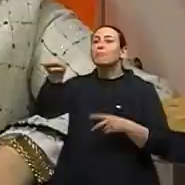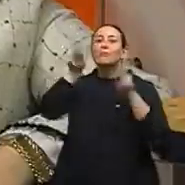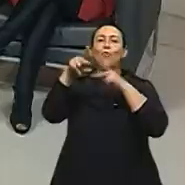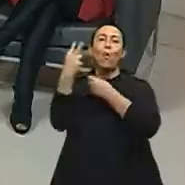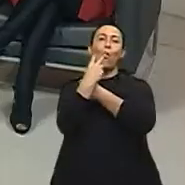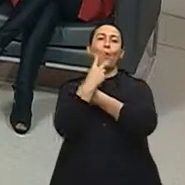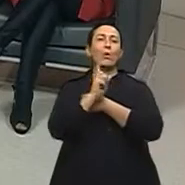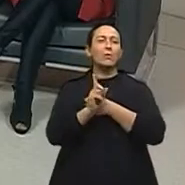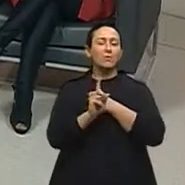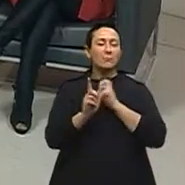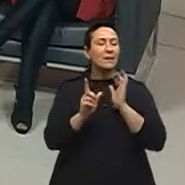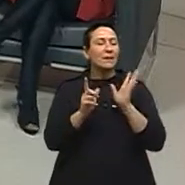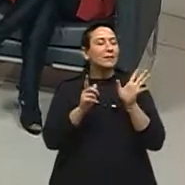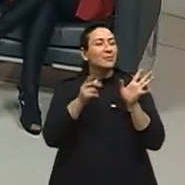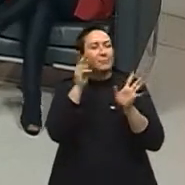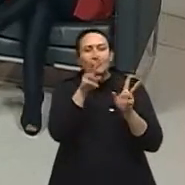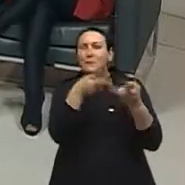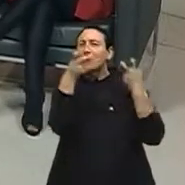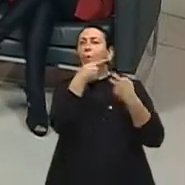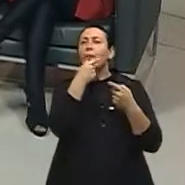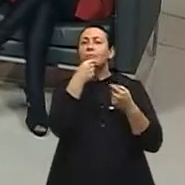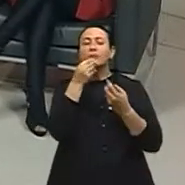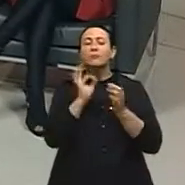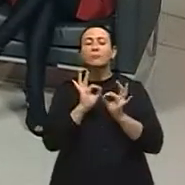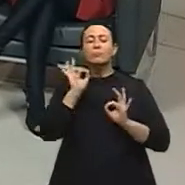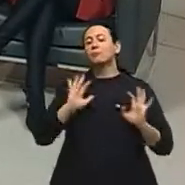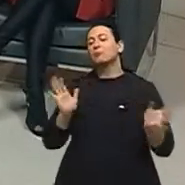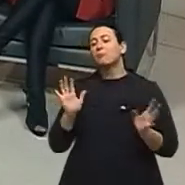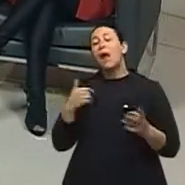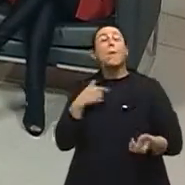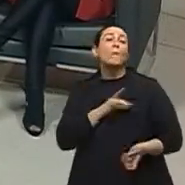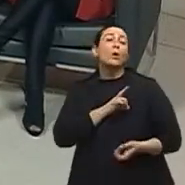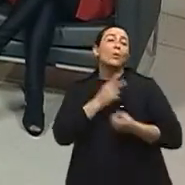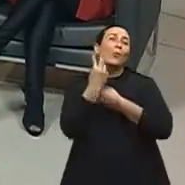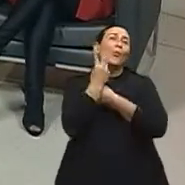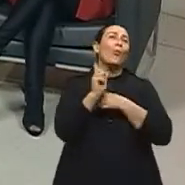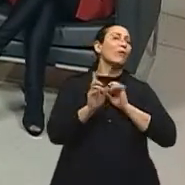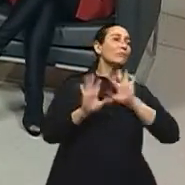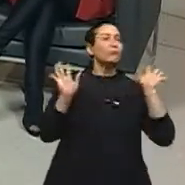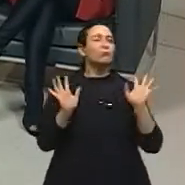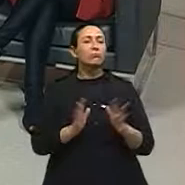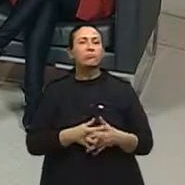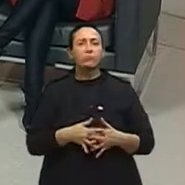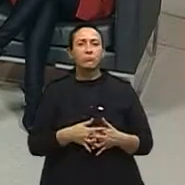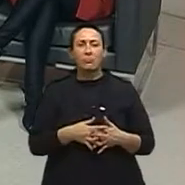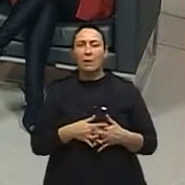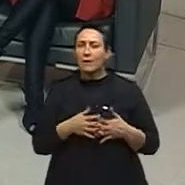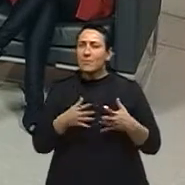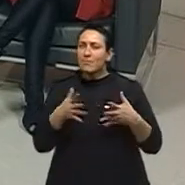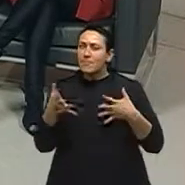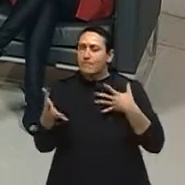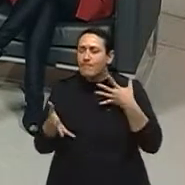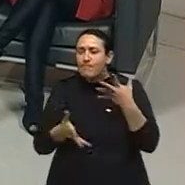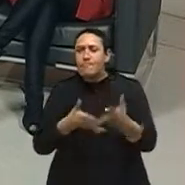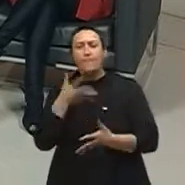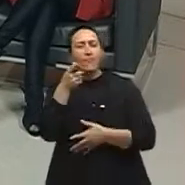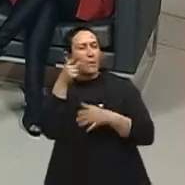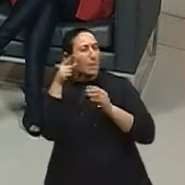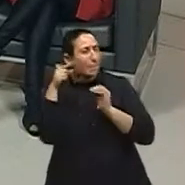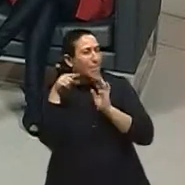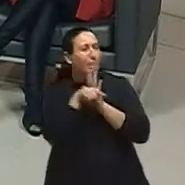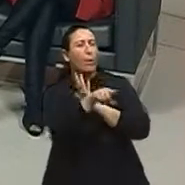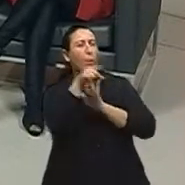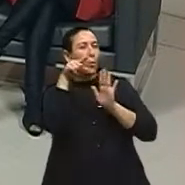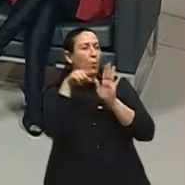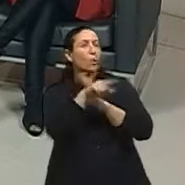assunto então e na e nas questões quando tu pergunta assim sobre o que o ele sente o que ele pensa é muito